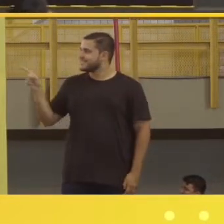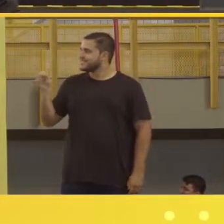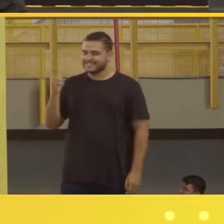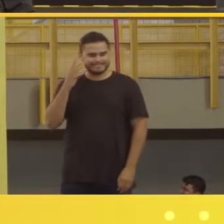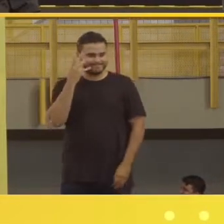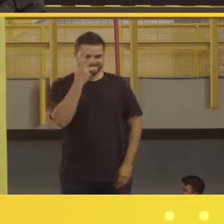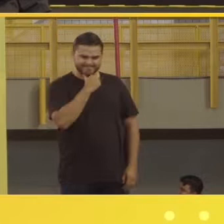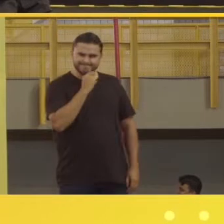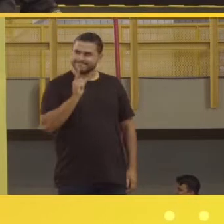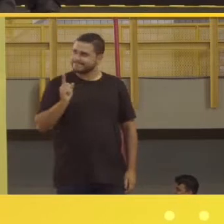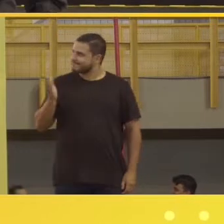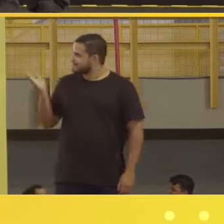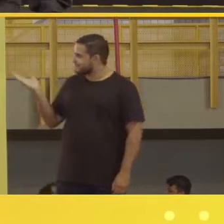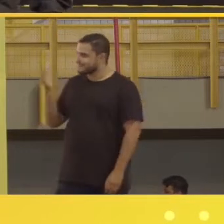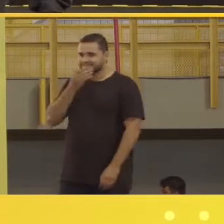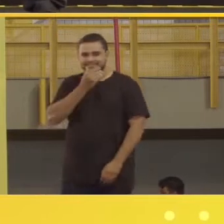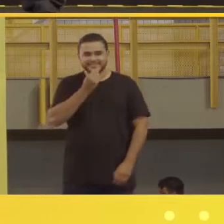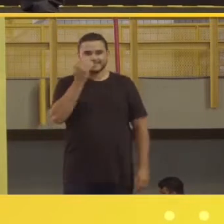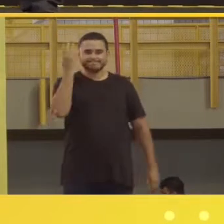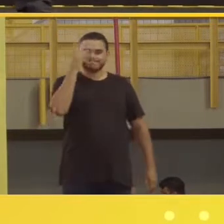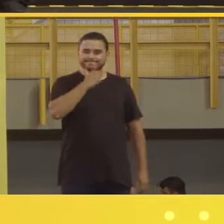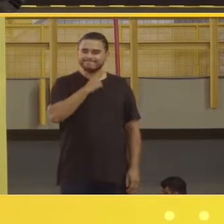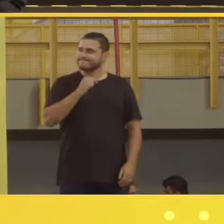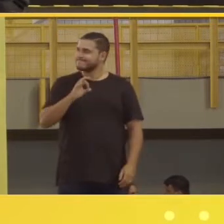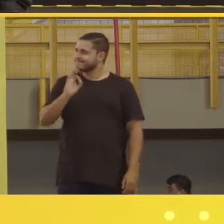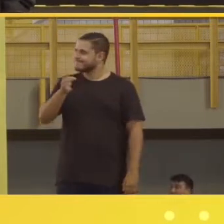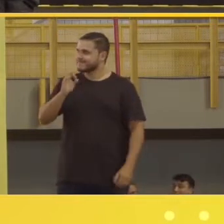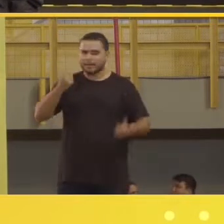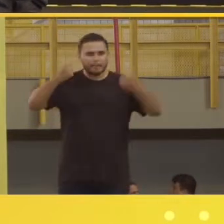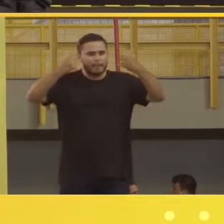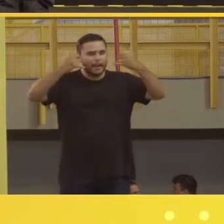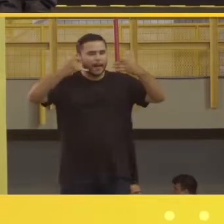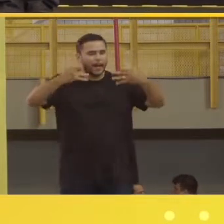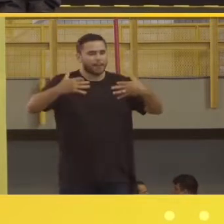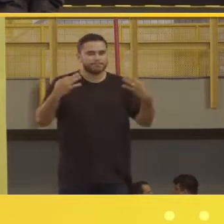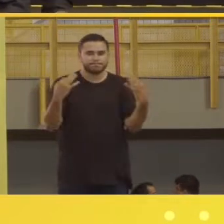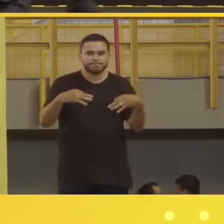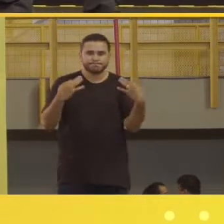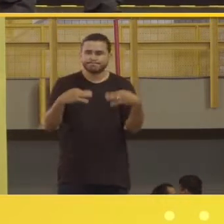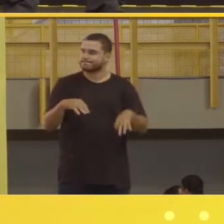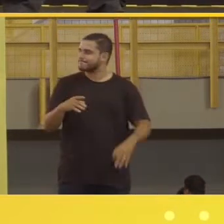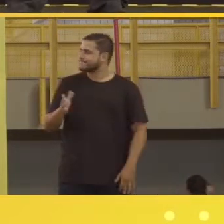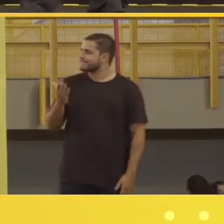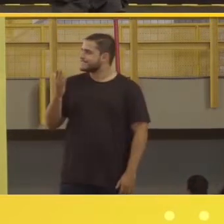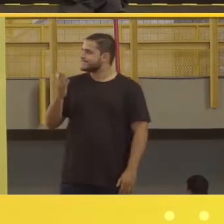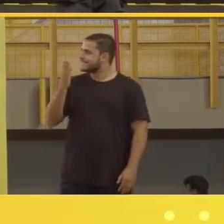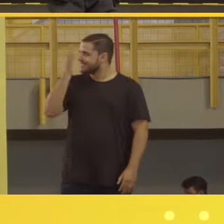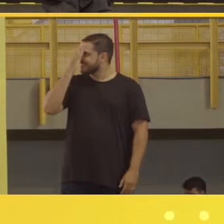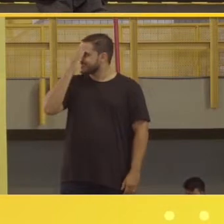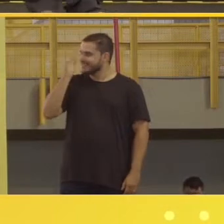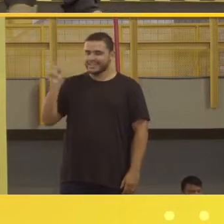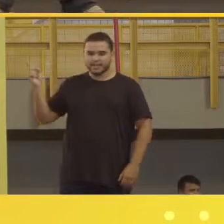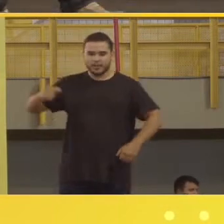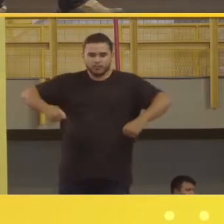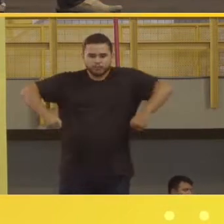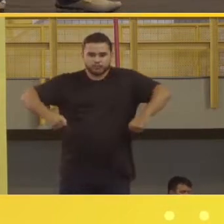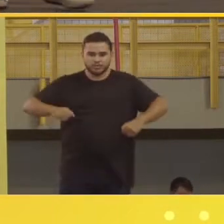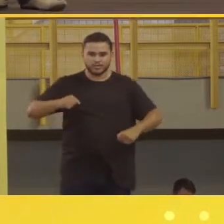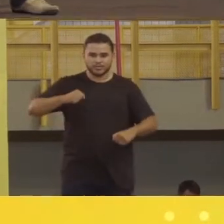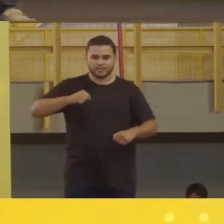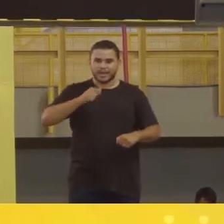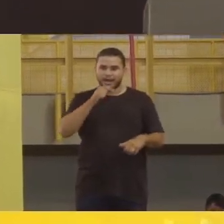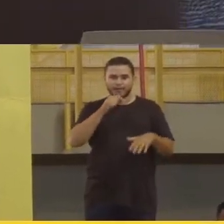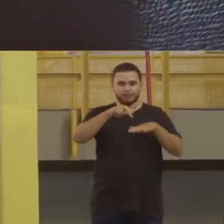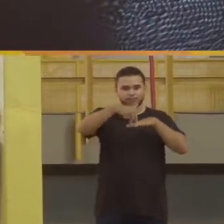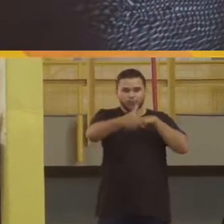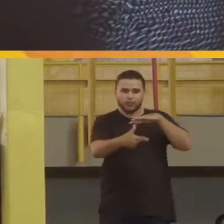né? É lindo demais. Ele parece o Aquaman do filme, parece não? Hein? Cara do Aquaman do filme, olha. Deixa eu dizer